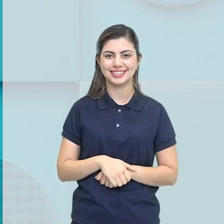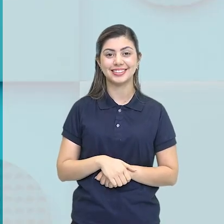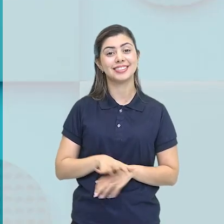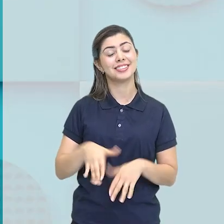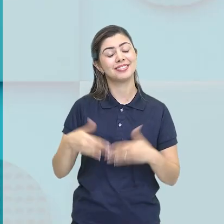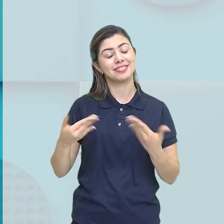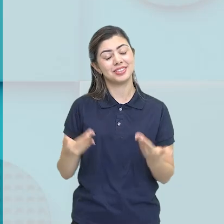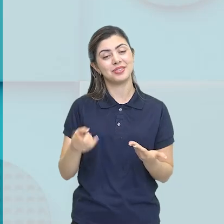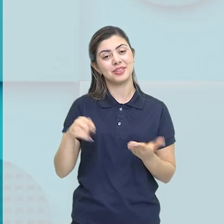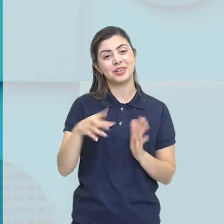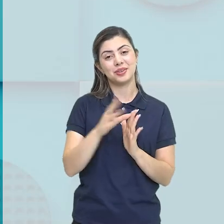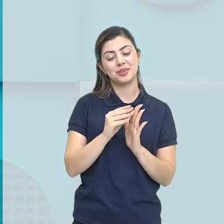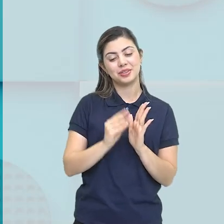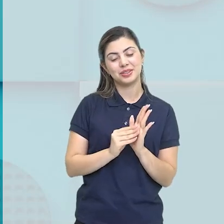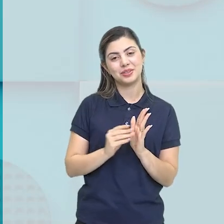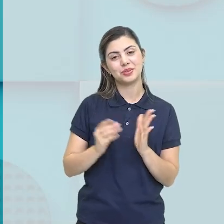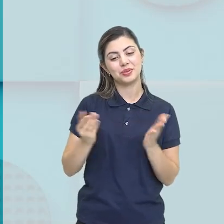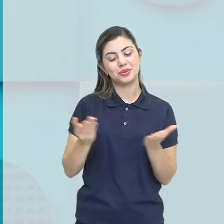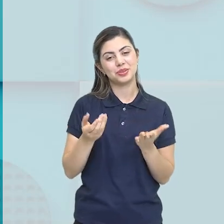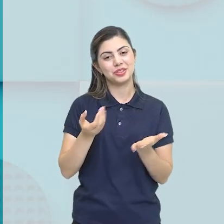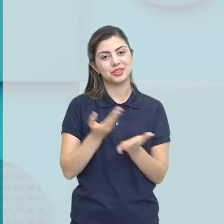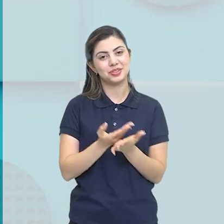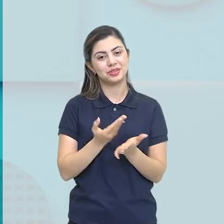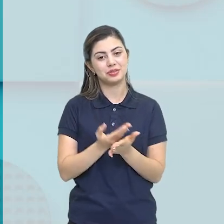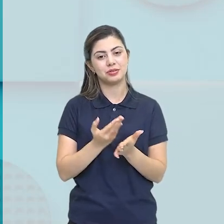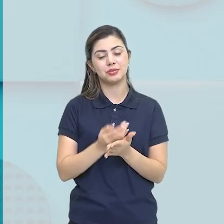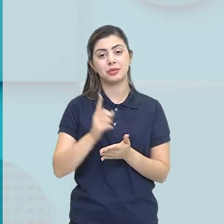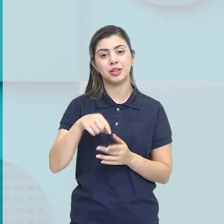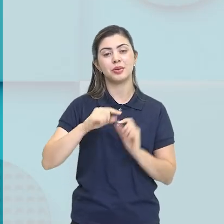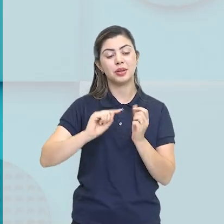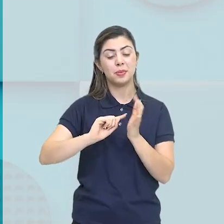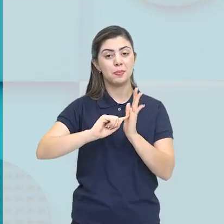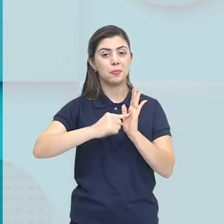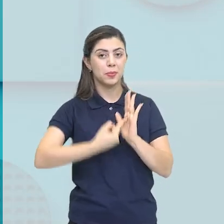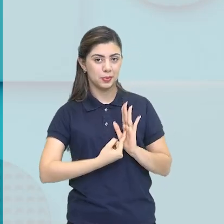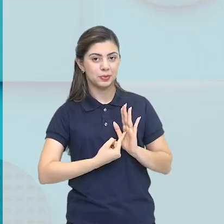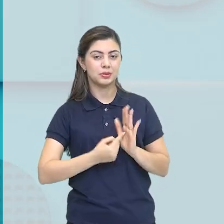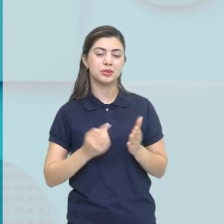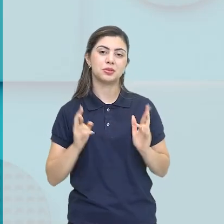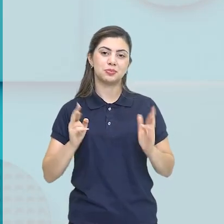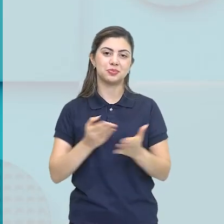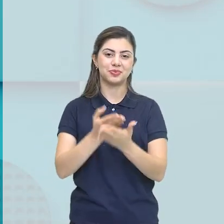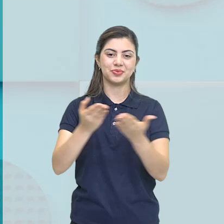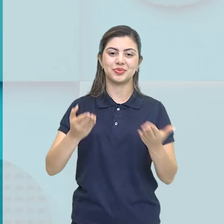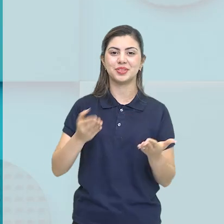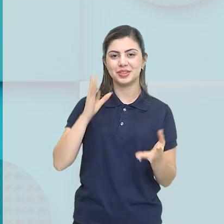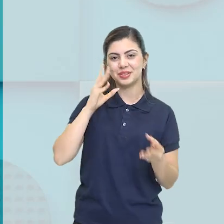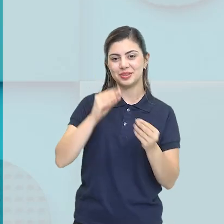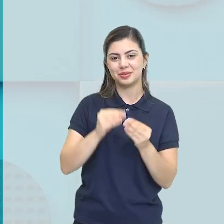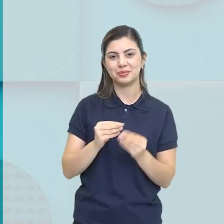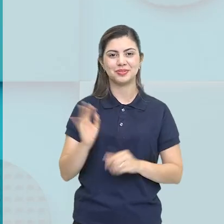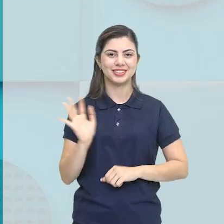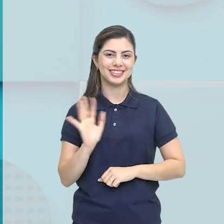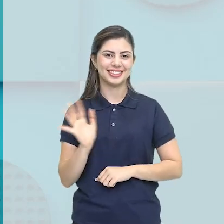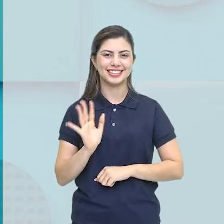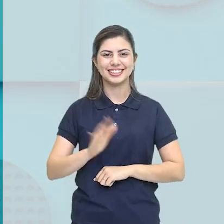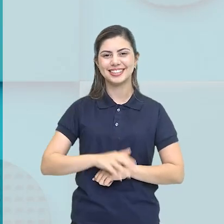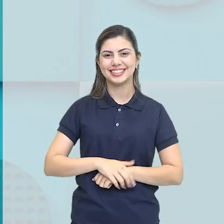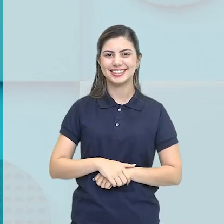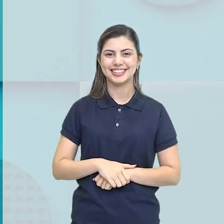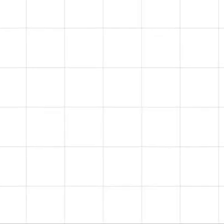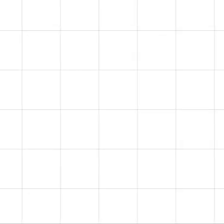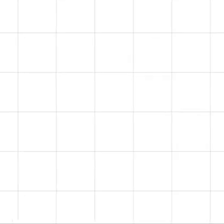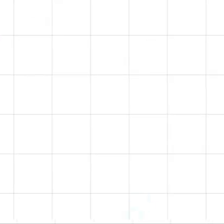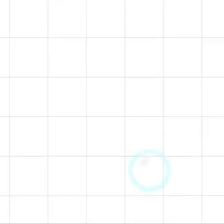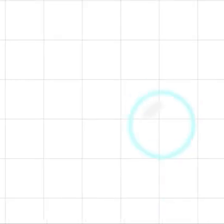foi o assunto da nossa aula, né? Falamos sobre pontuação. Espero que vocês tenham compreendido e até a próxima.